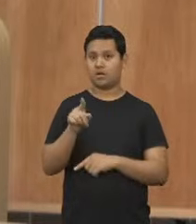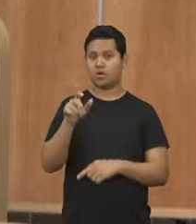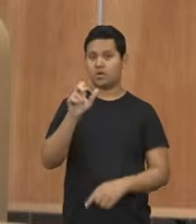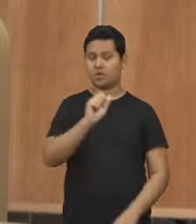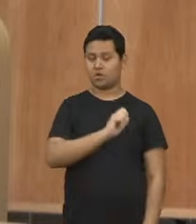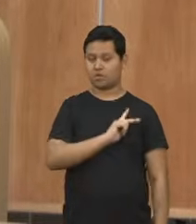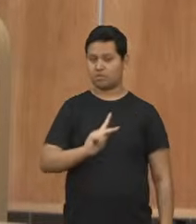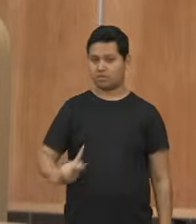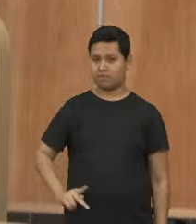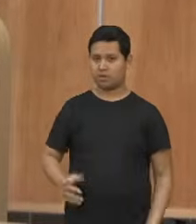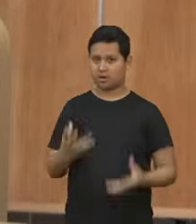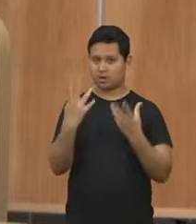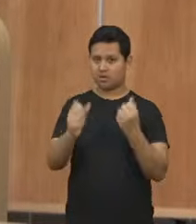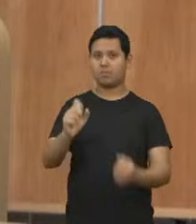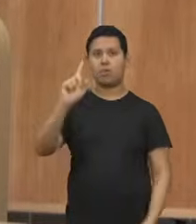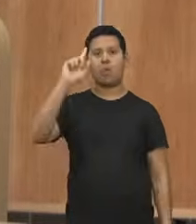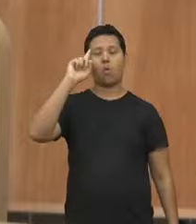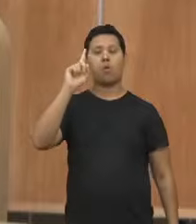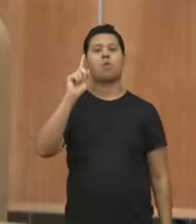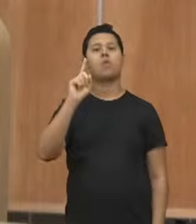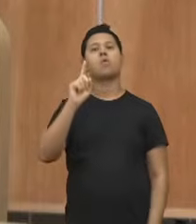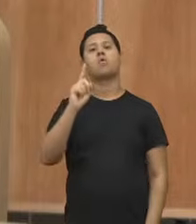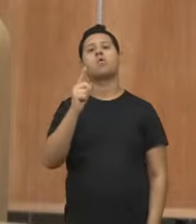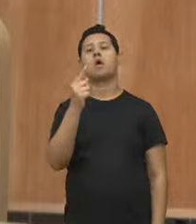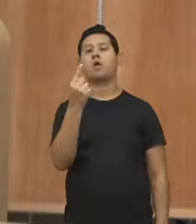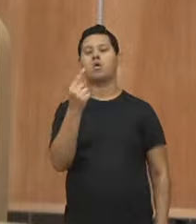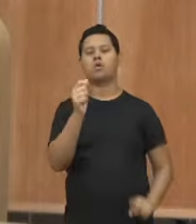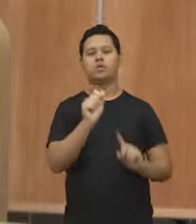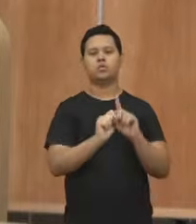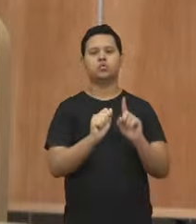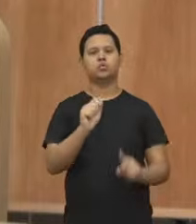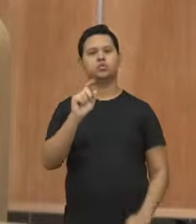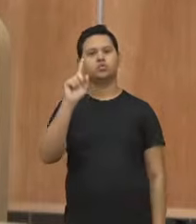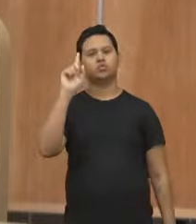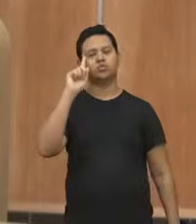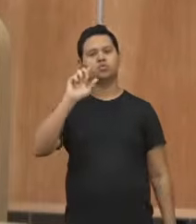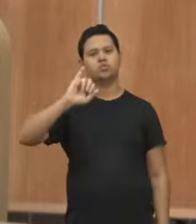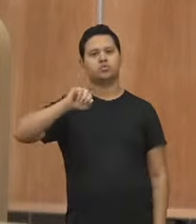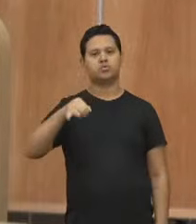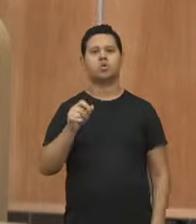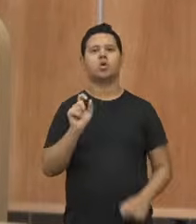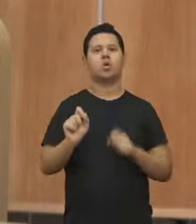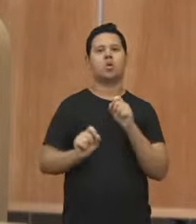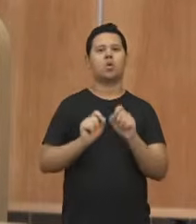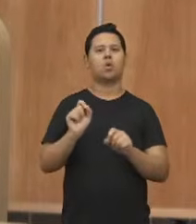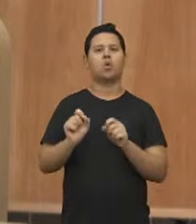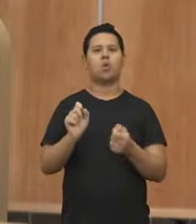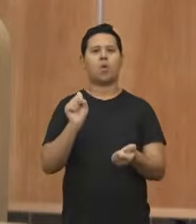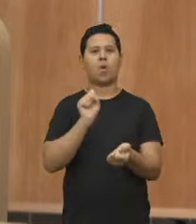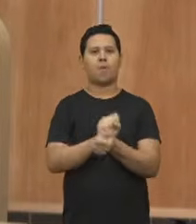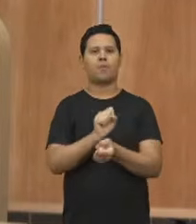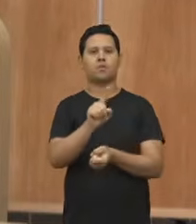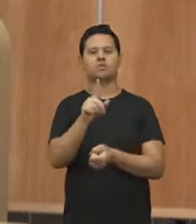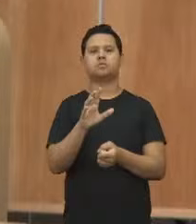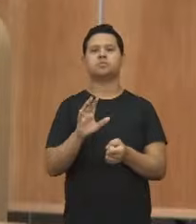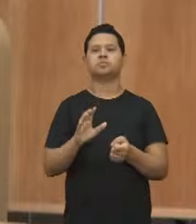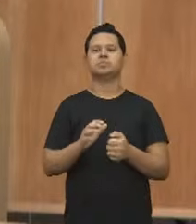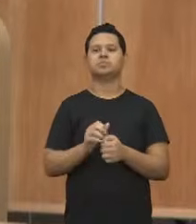assumiu dia 1º de janeiro foi tentar estancar um